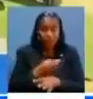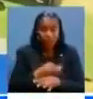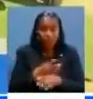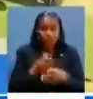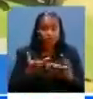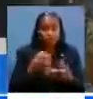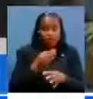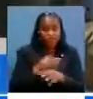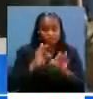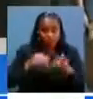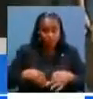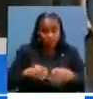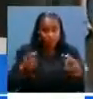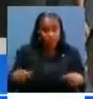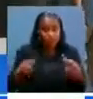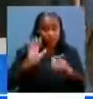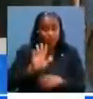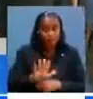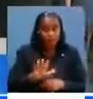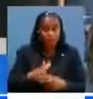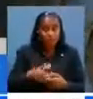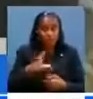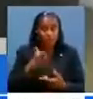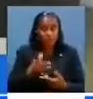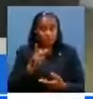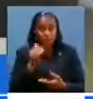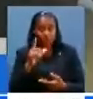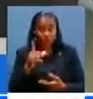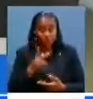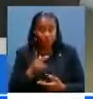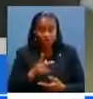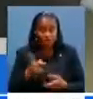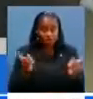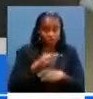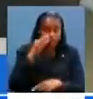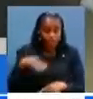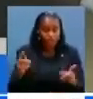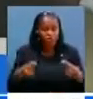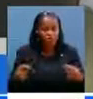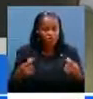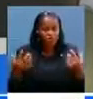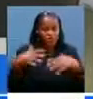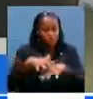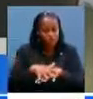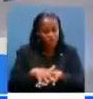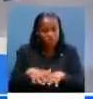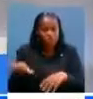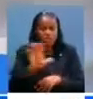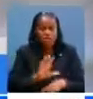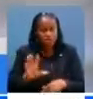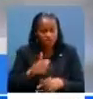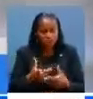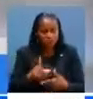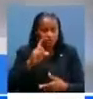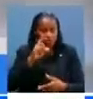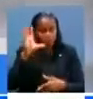cerimónia de encerramento da campanha Basta de Violência contra Crianças, promovida pela Rede Nacional de Prevenção e Combate ao Abuso